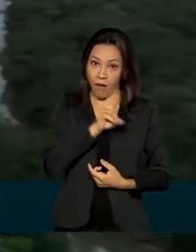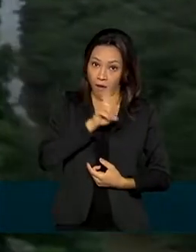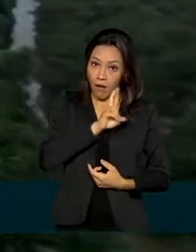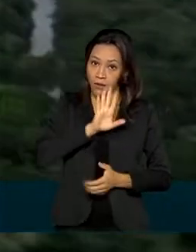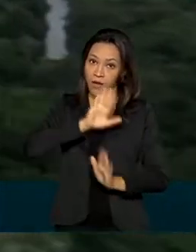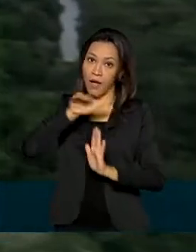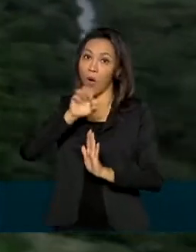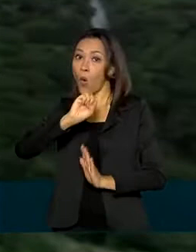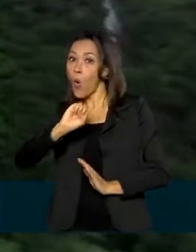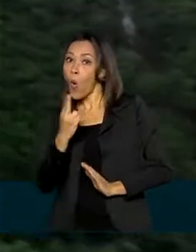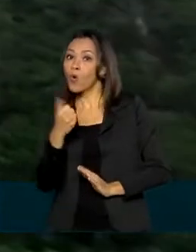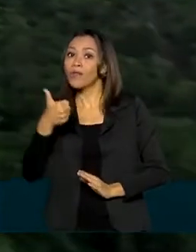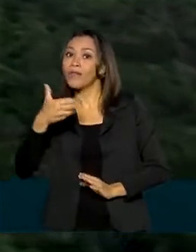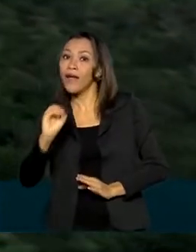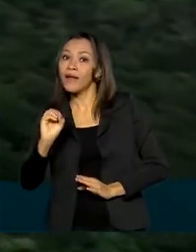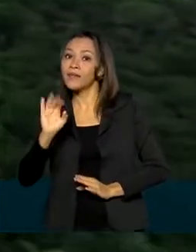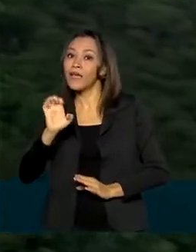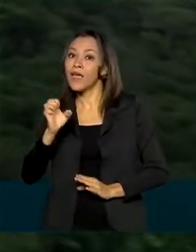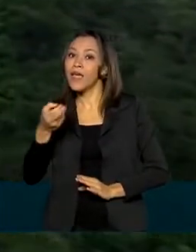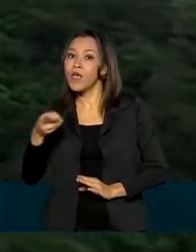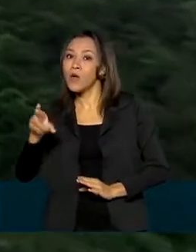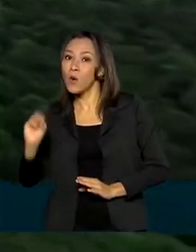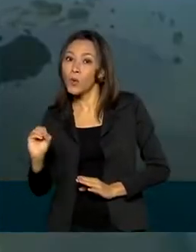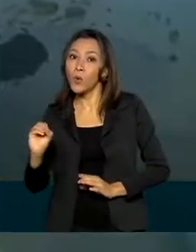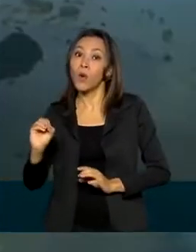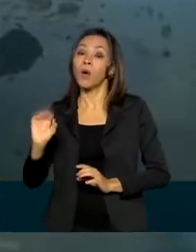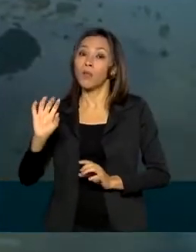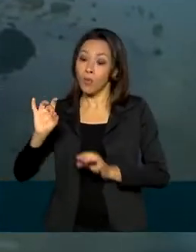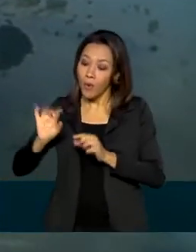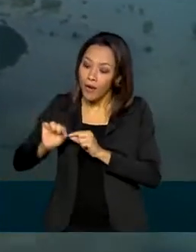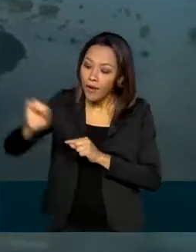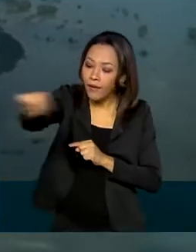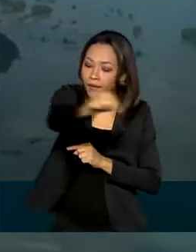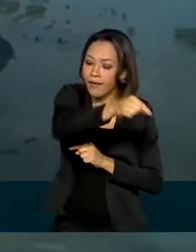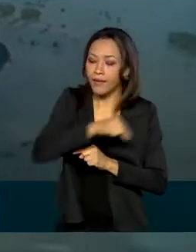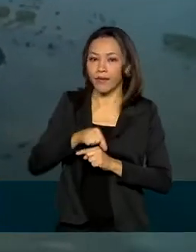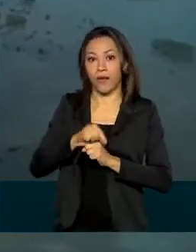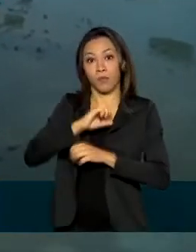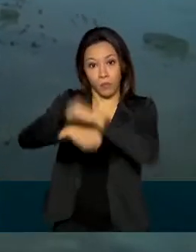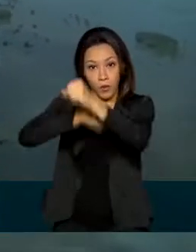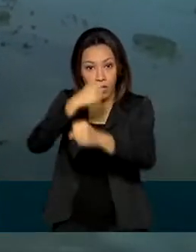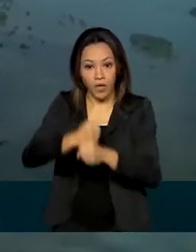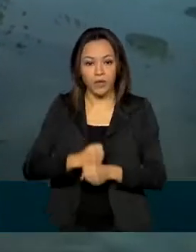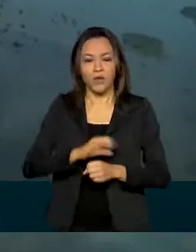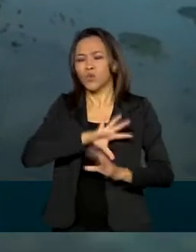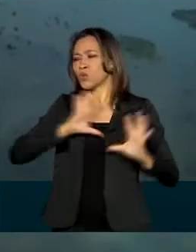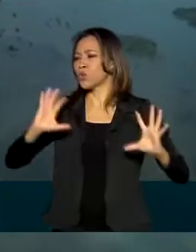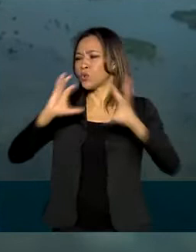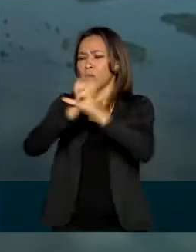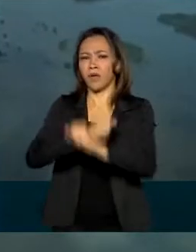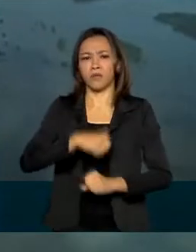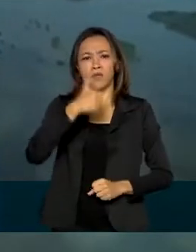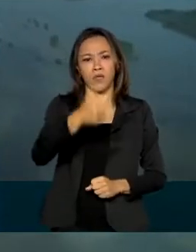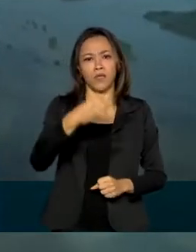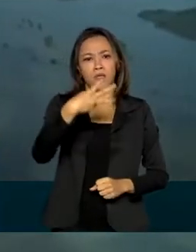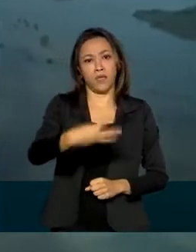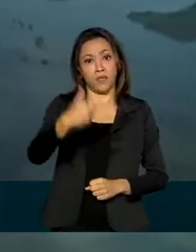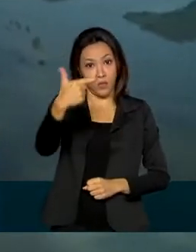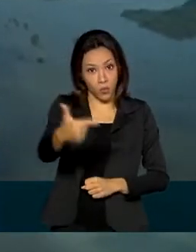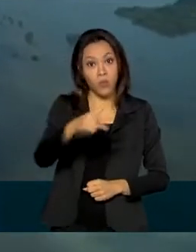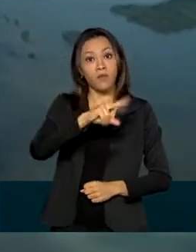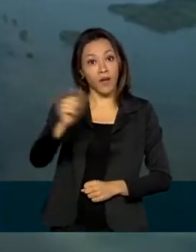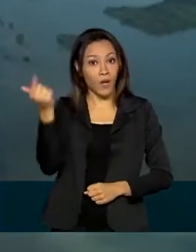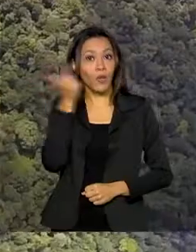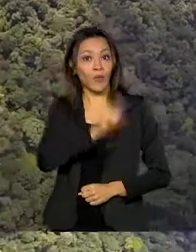ou R$,00 por hectare ao ano. Ao todo, 132 unidades da Amazônia Legal serão